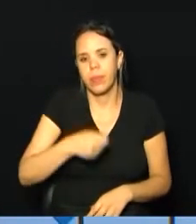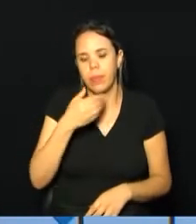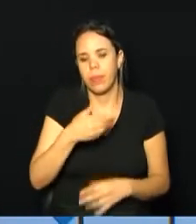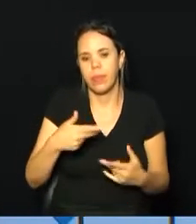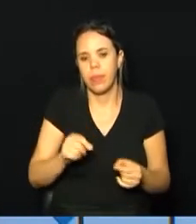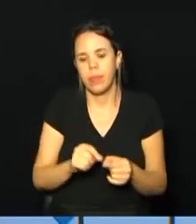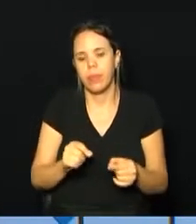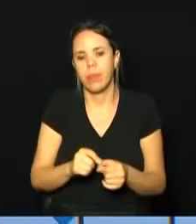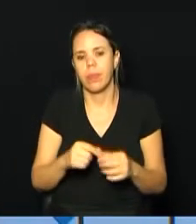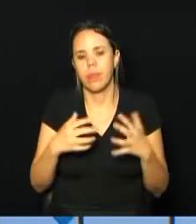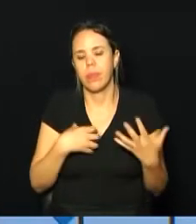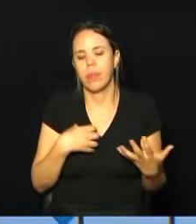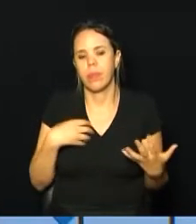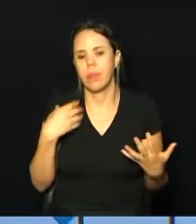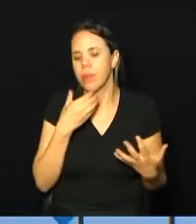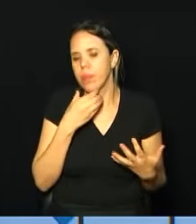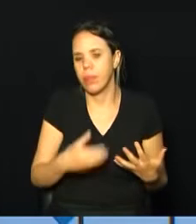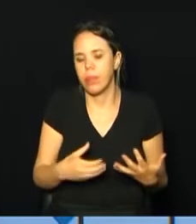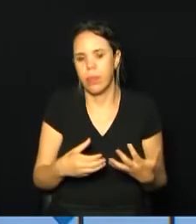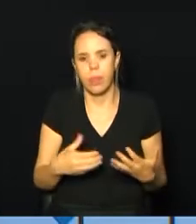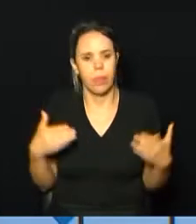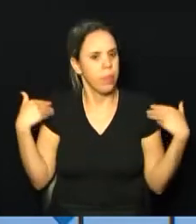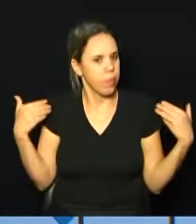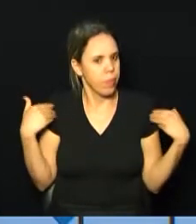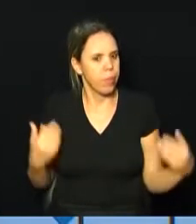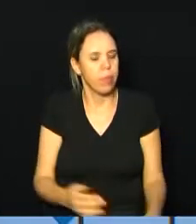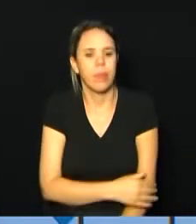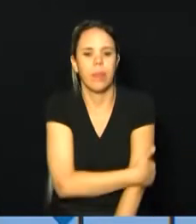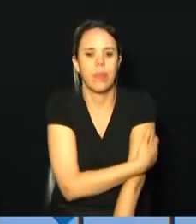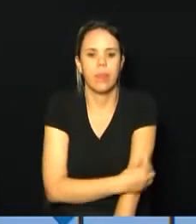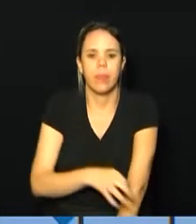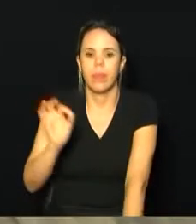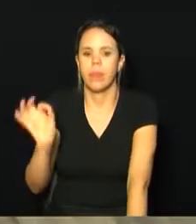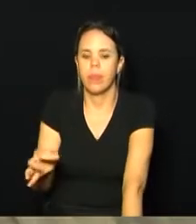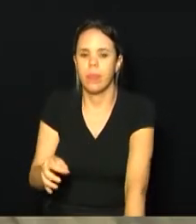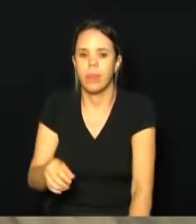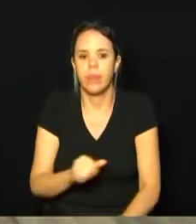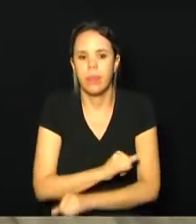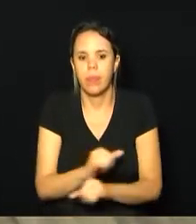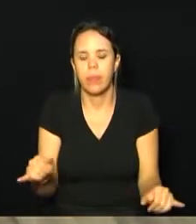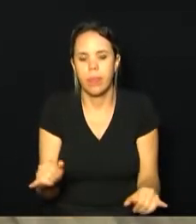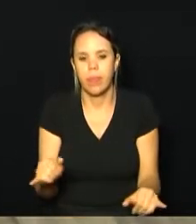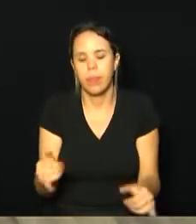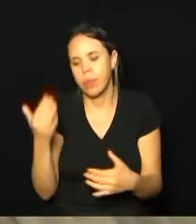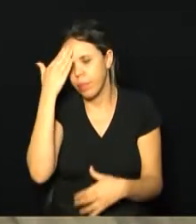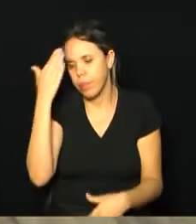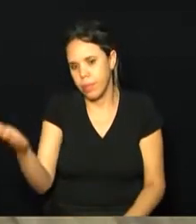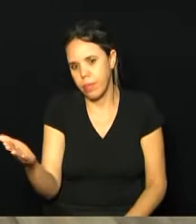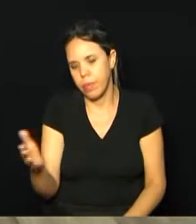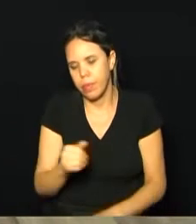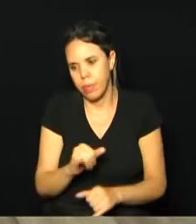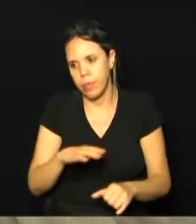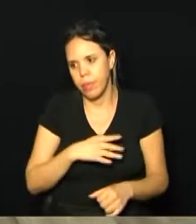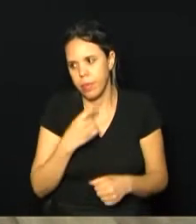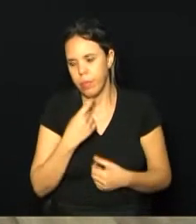esse clima natalino nesse passeio de Natal. Tá certo, então, recado dado. Mirna Abreu, muito obrigado pelas notícias